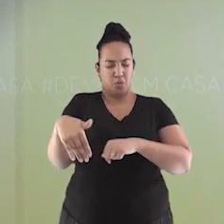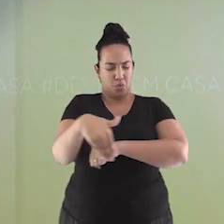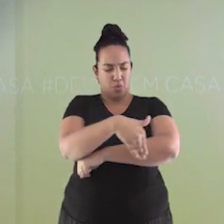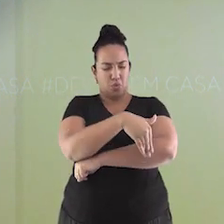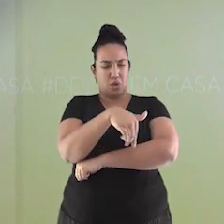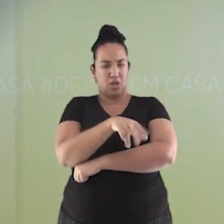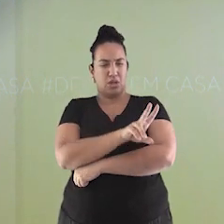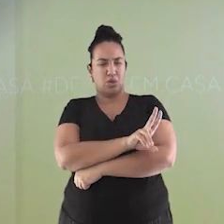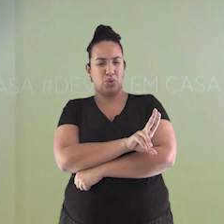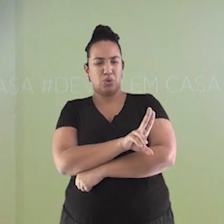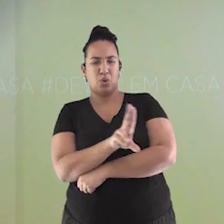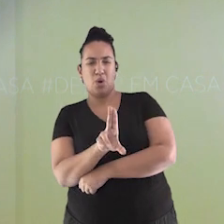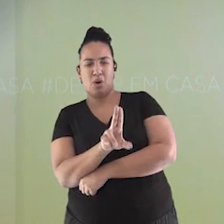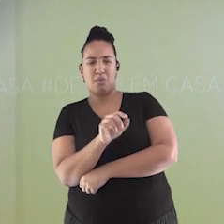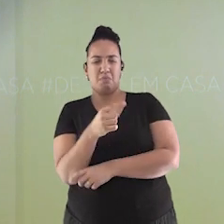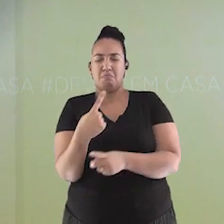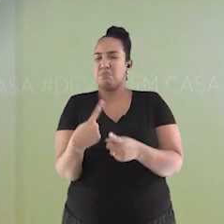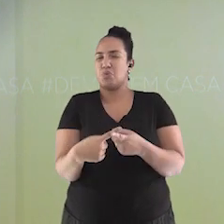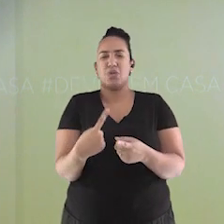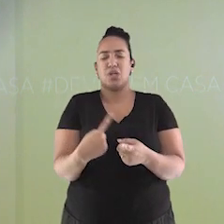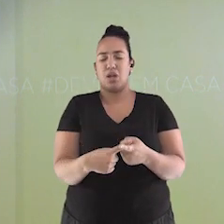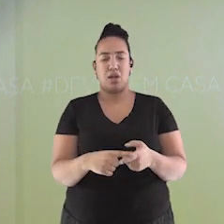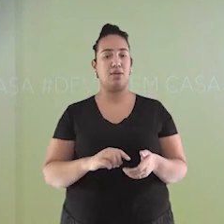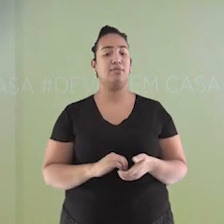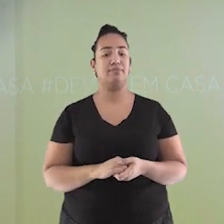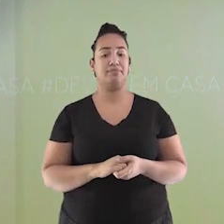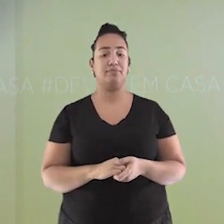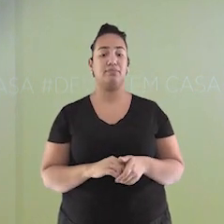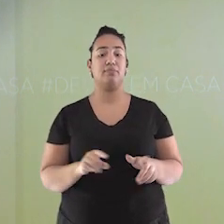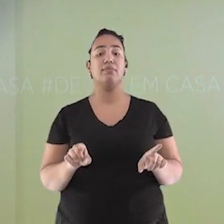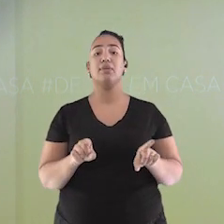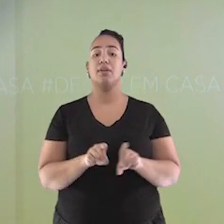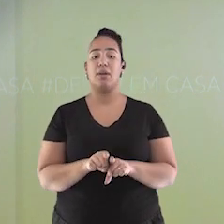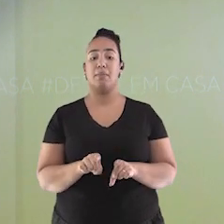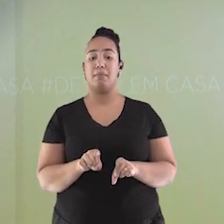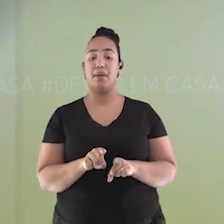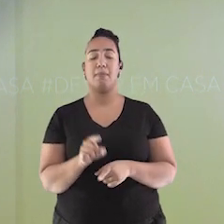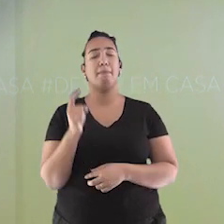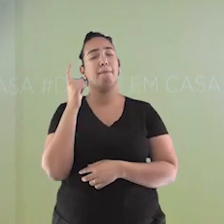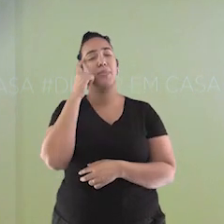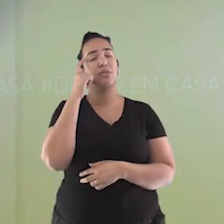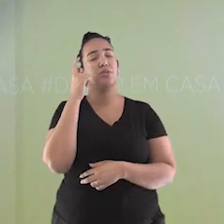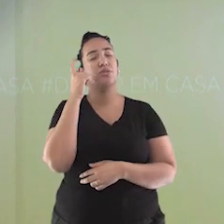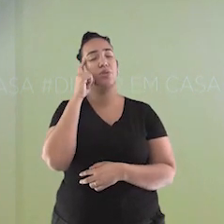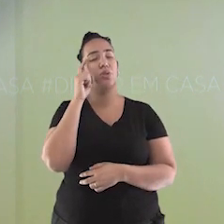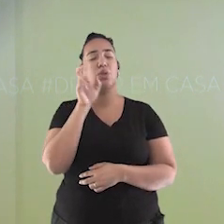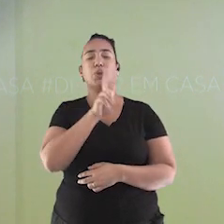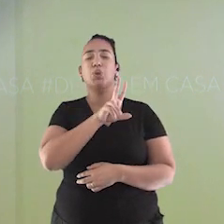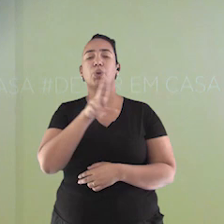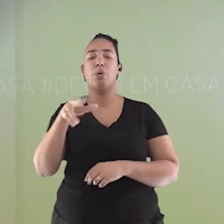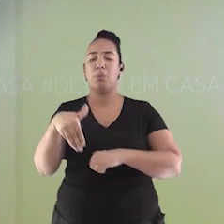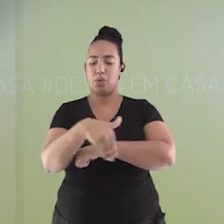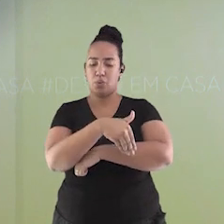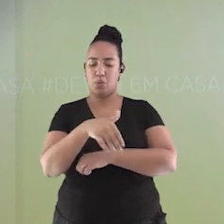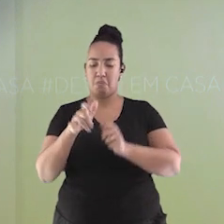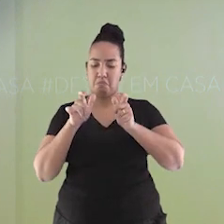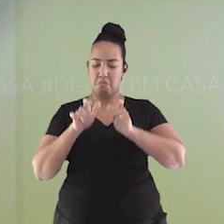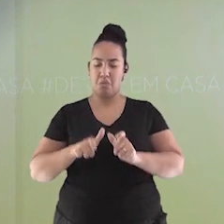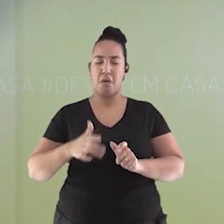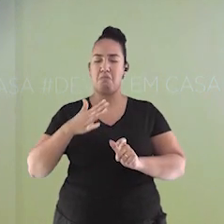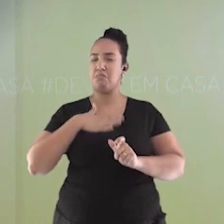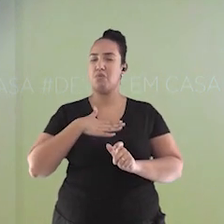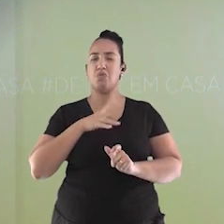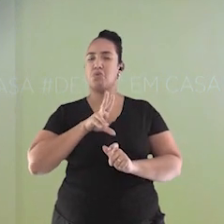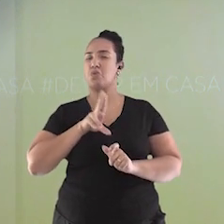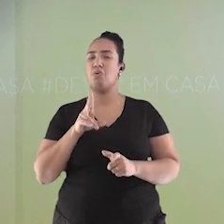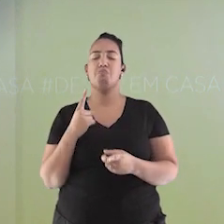as ruas daquela cidade tinham aqueles nomes e também se perguntou sobre os nomes das ruas do bairro